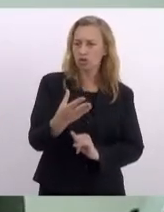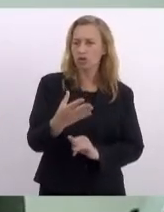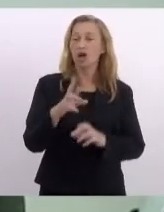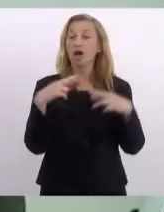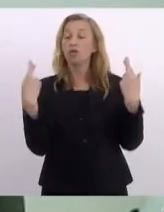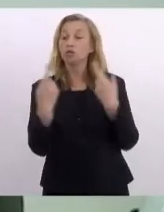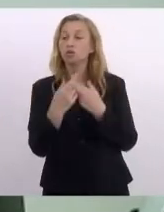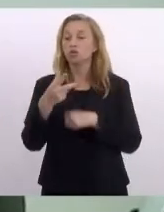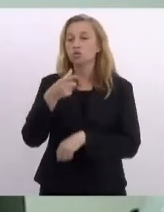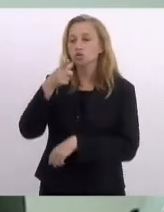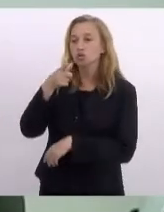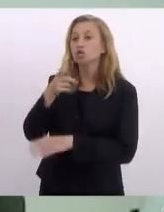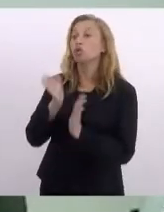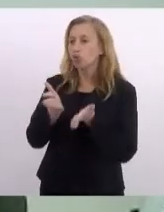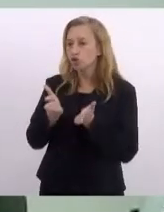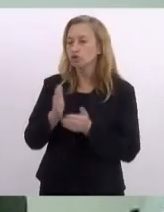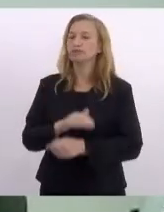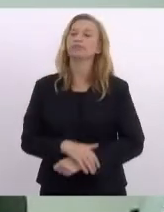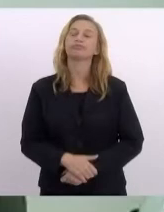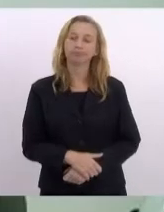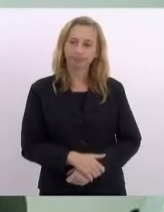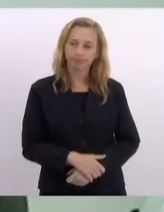que houve hoje,